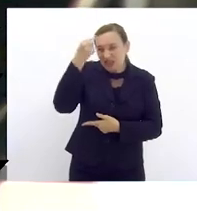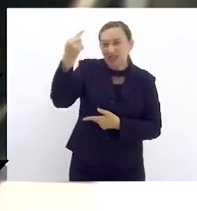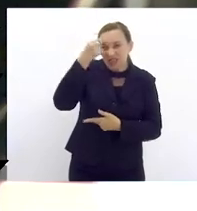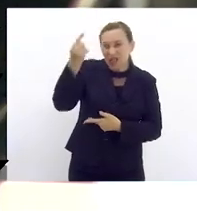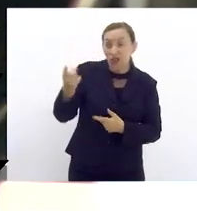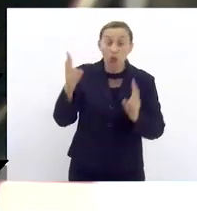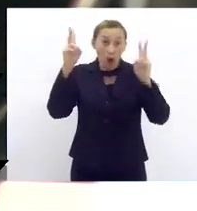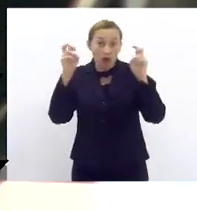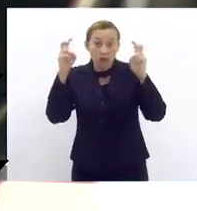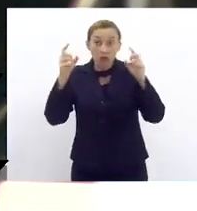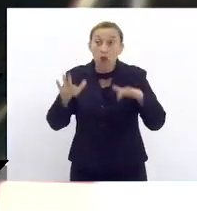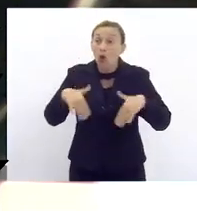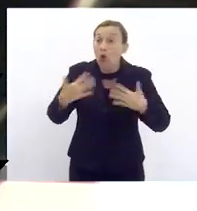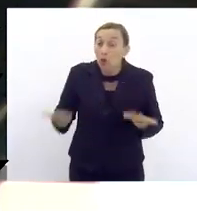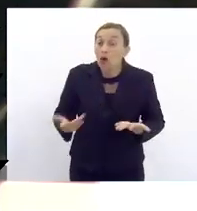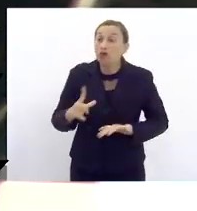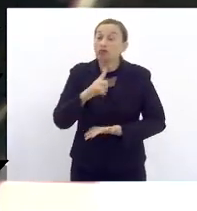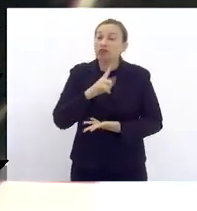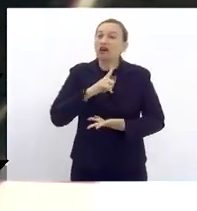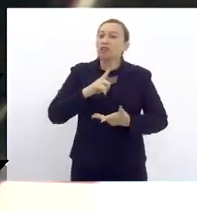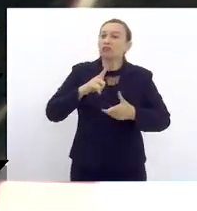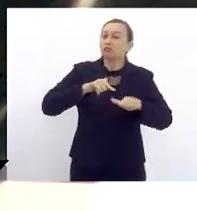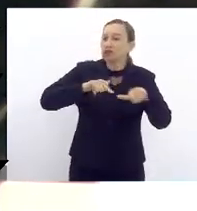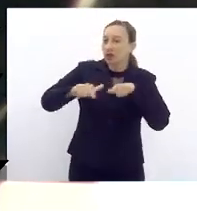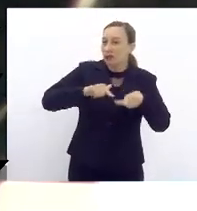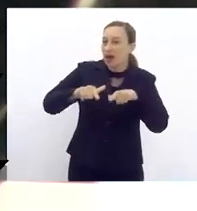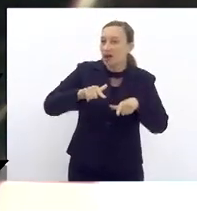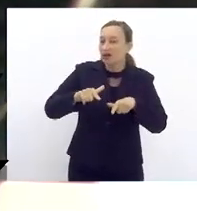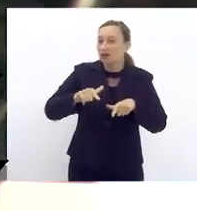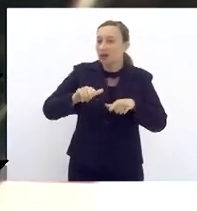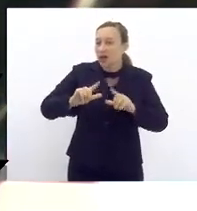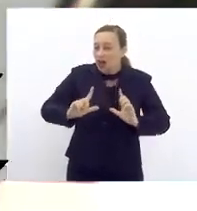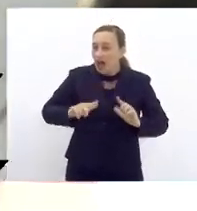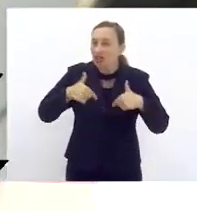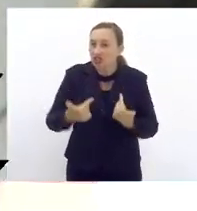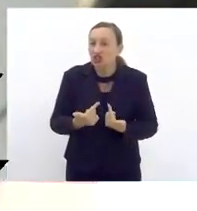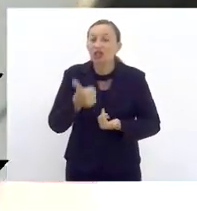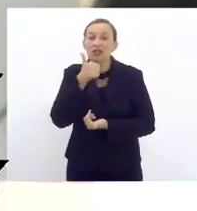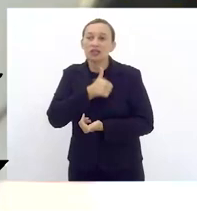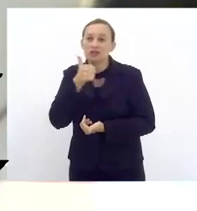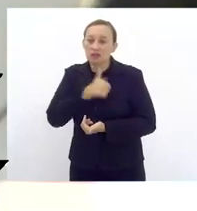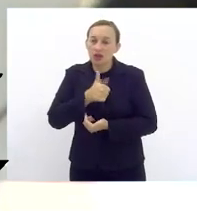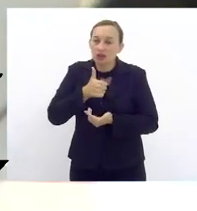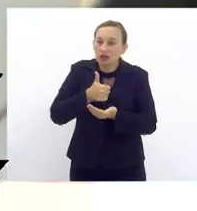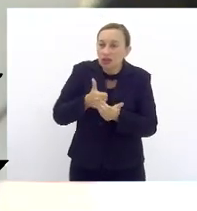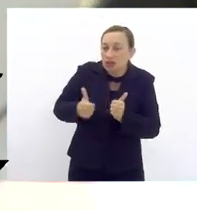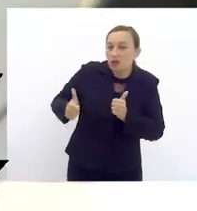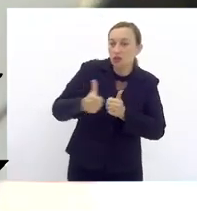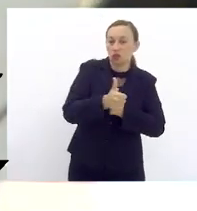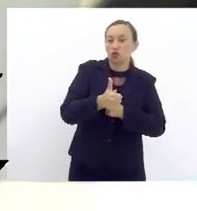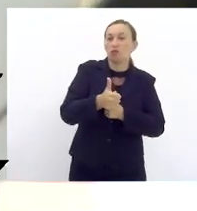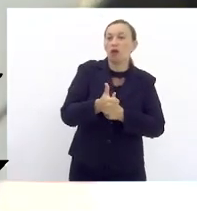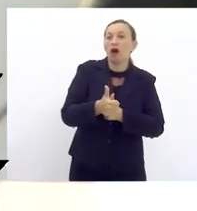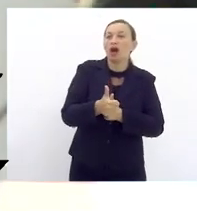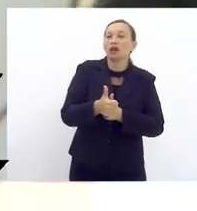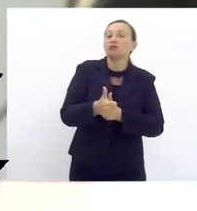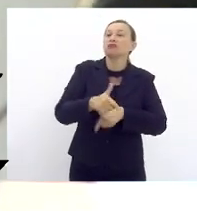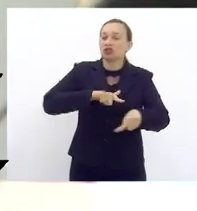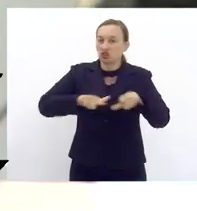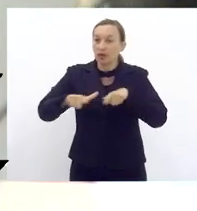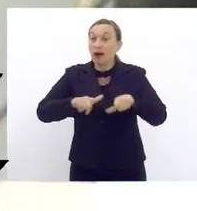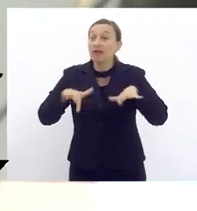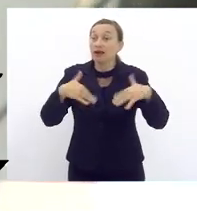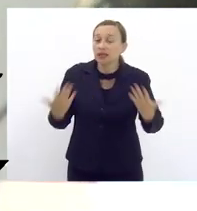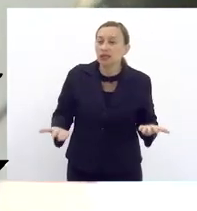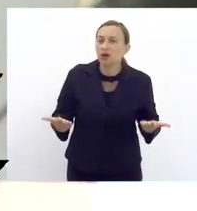quando tem muito trabalho sendo feito e essas mulheres têm protagonizado é esses trabalhos